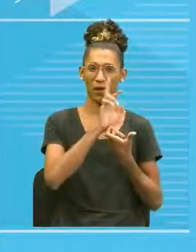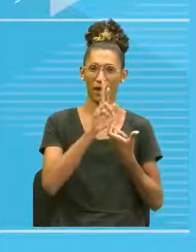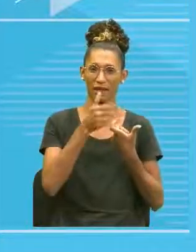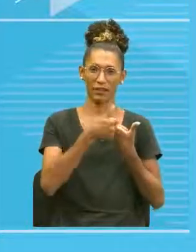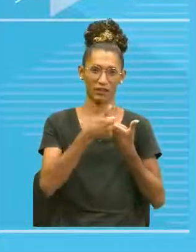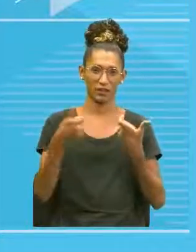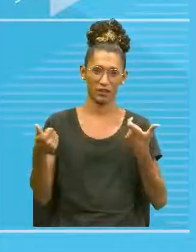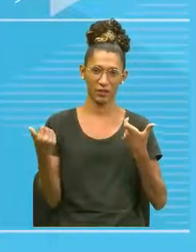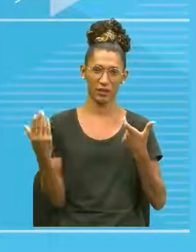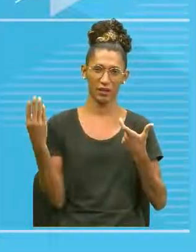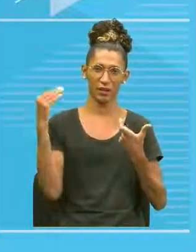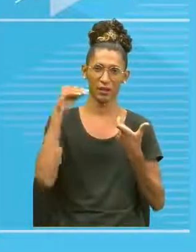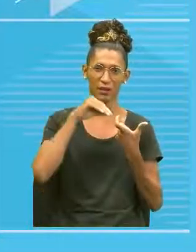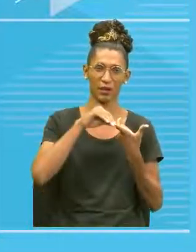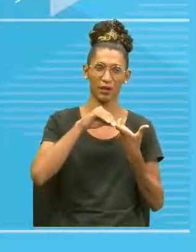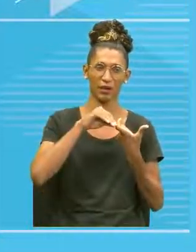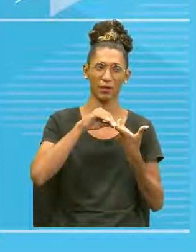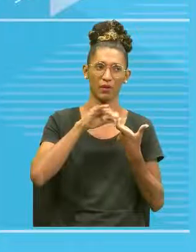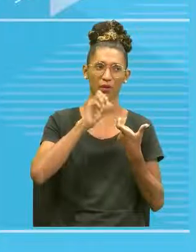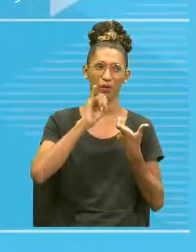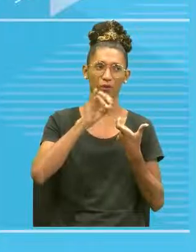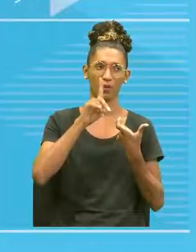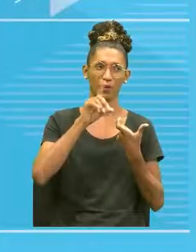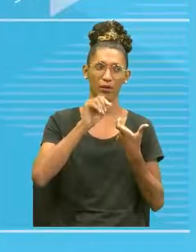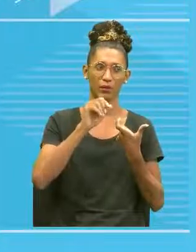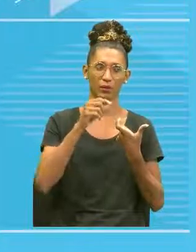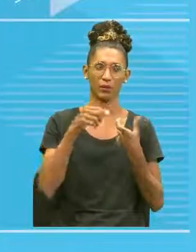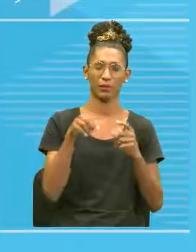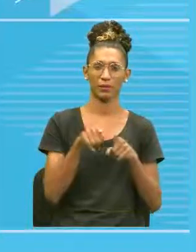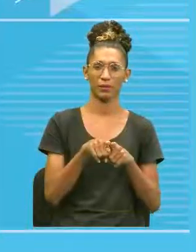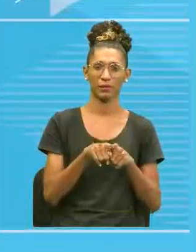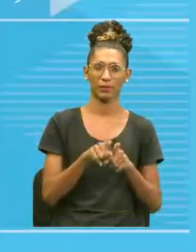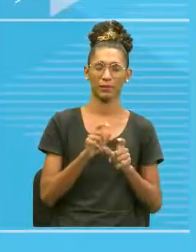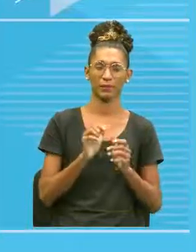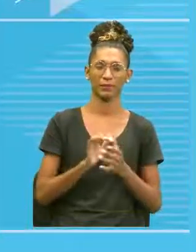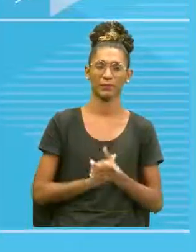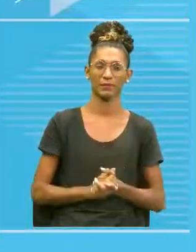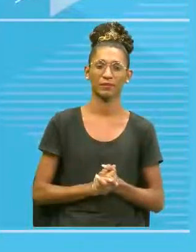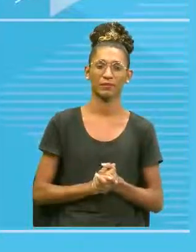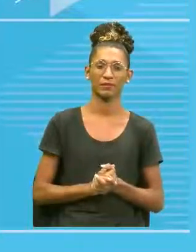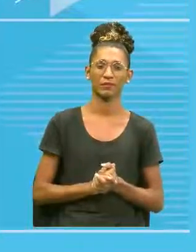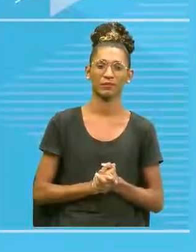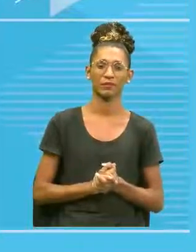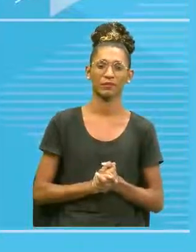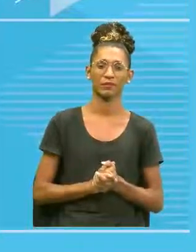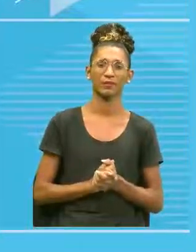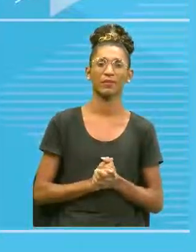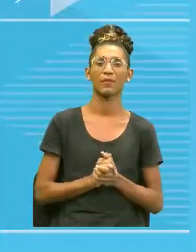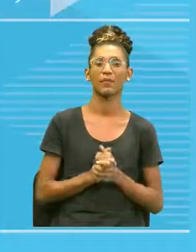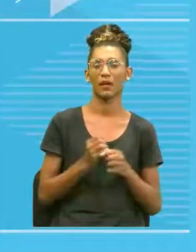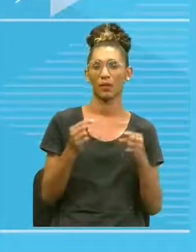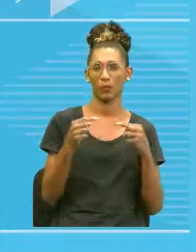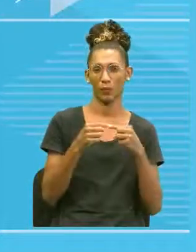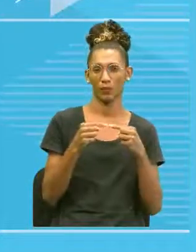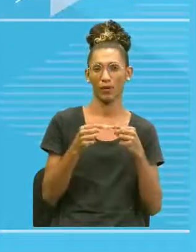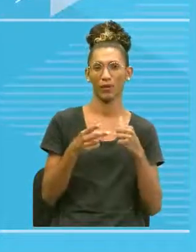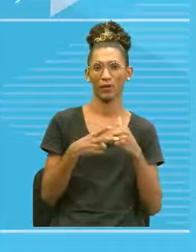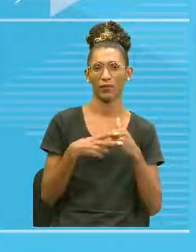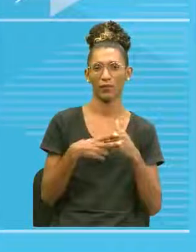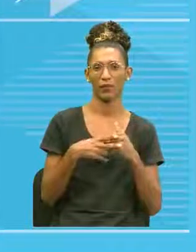r e acrescenta ido para colocar o verbo no particípio